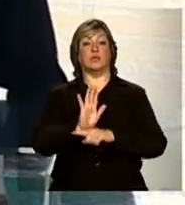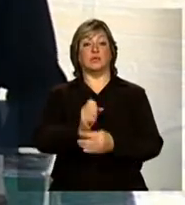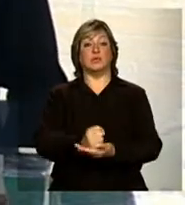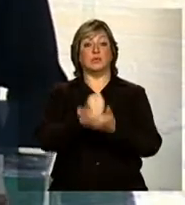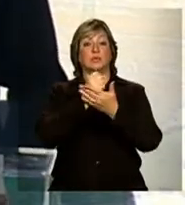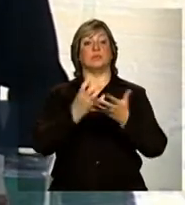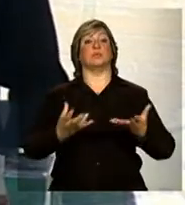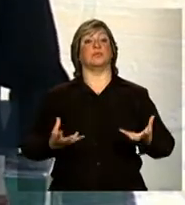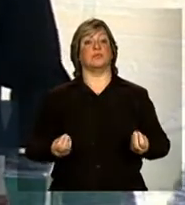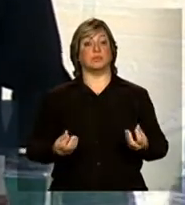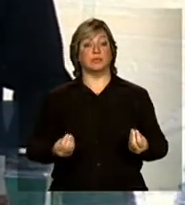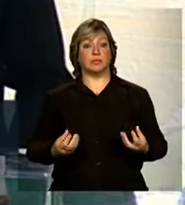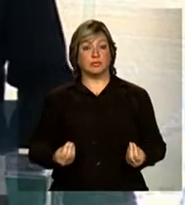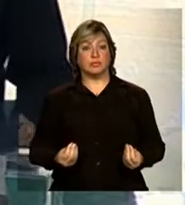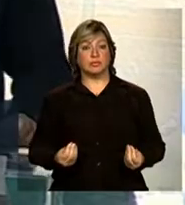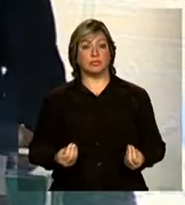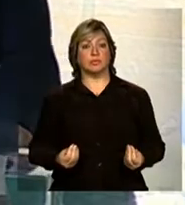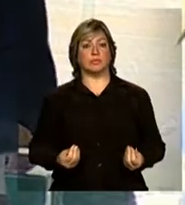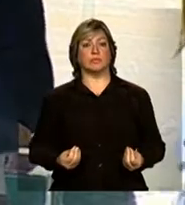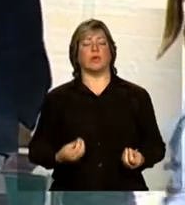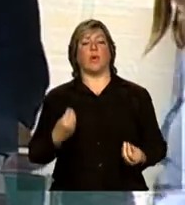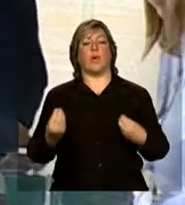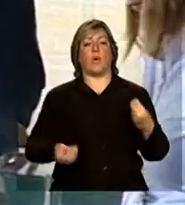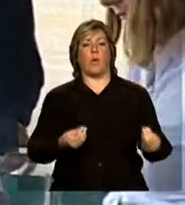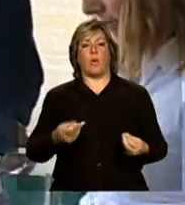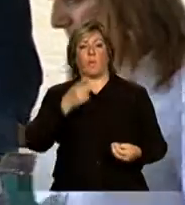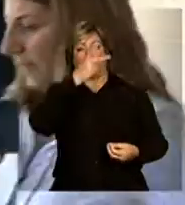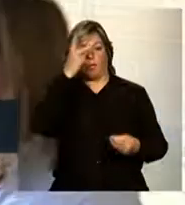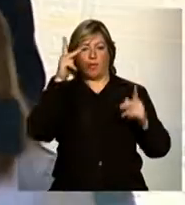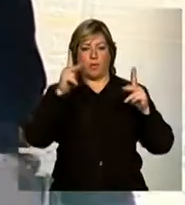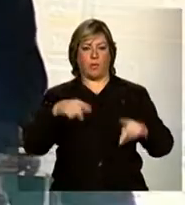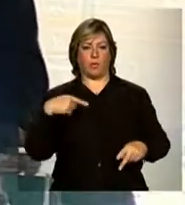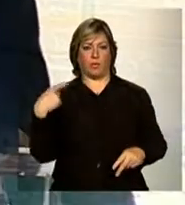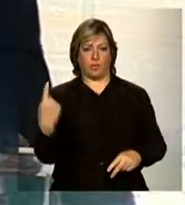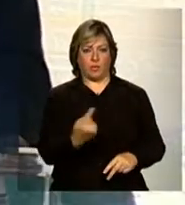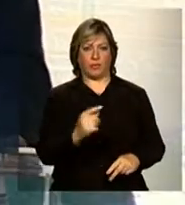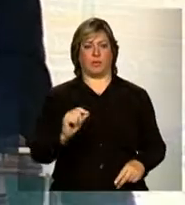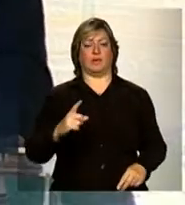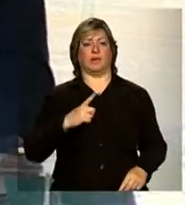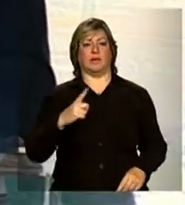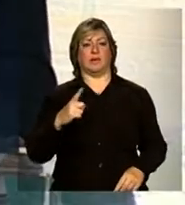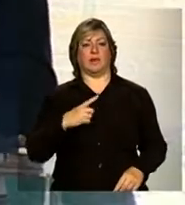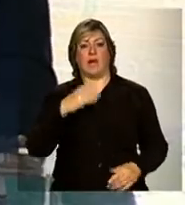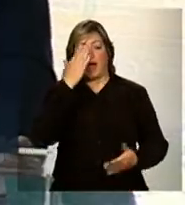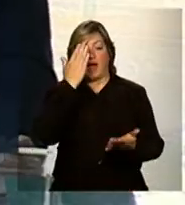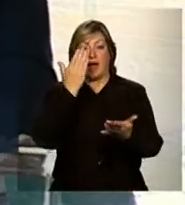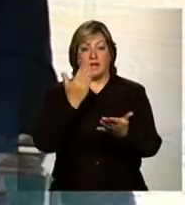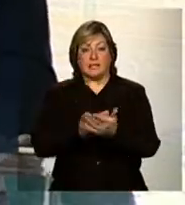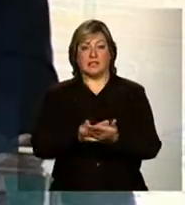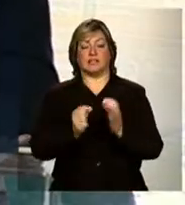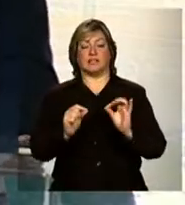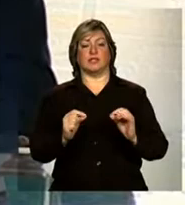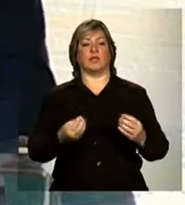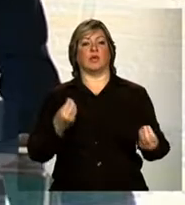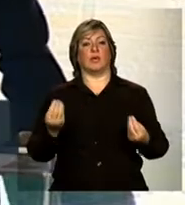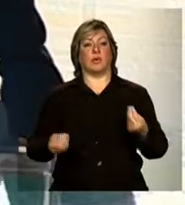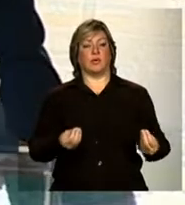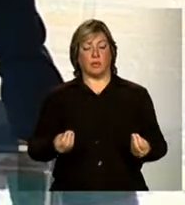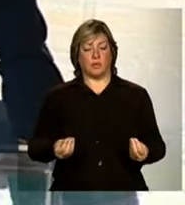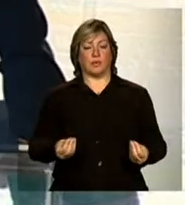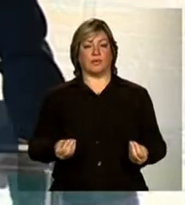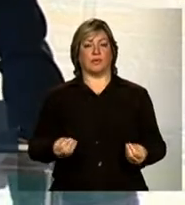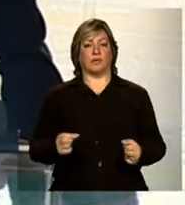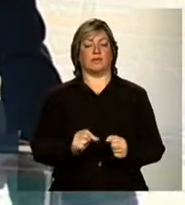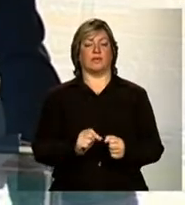muito a população a própria população acreditar e digamos